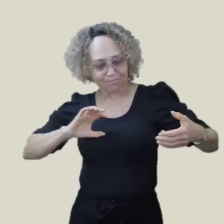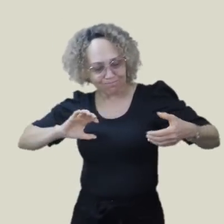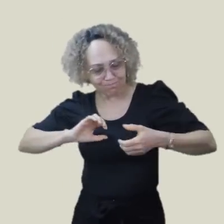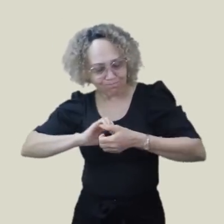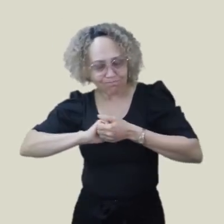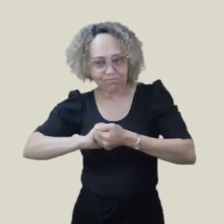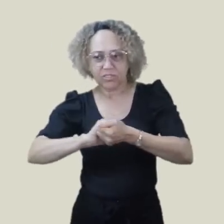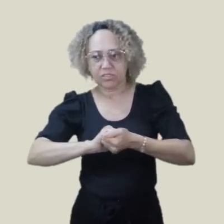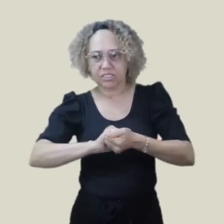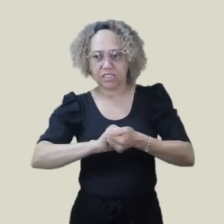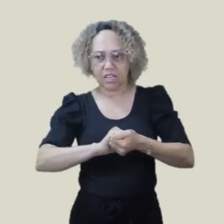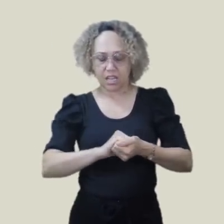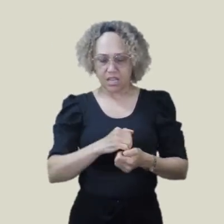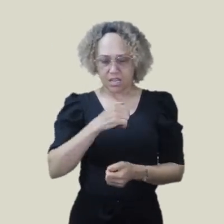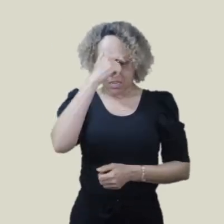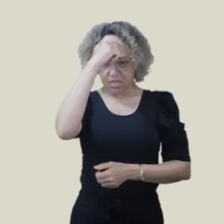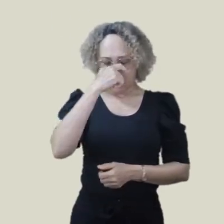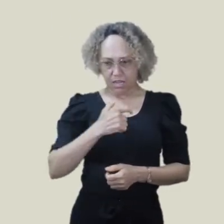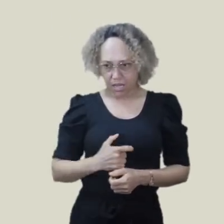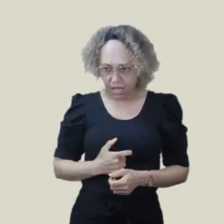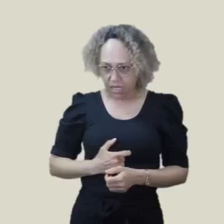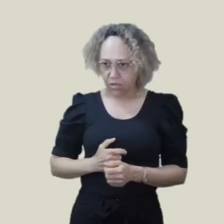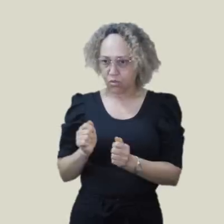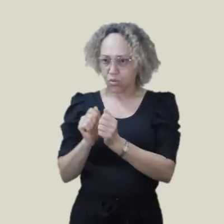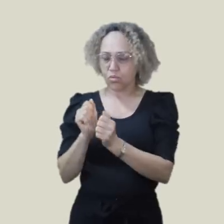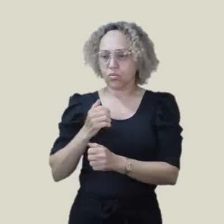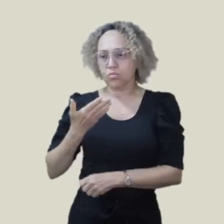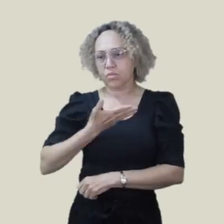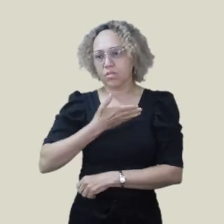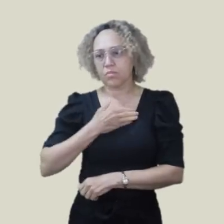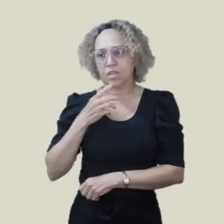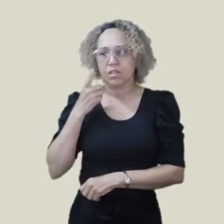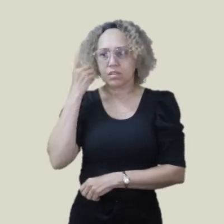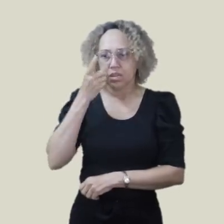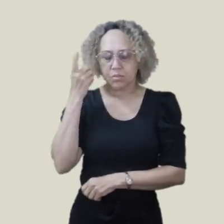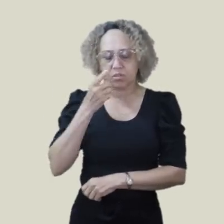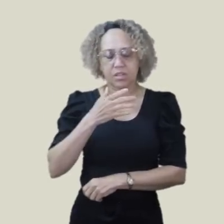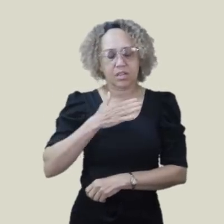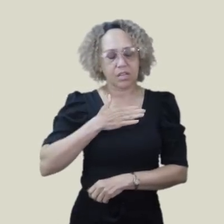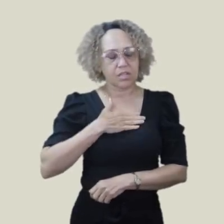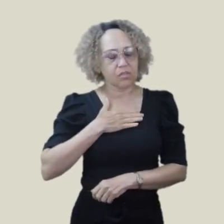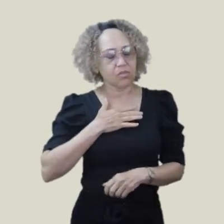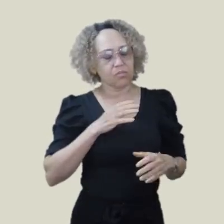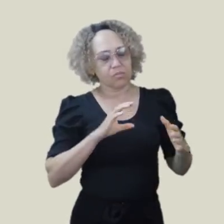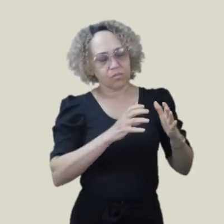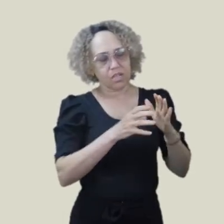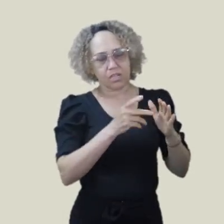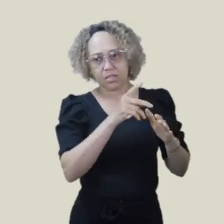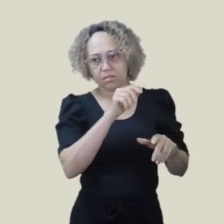E eu e meus colegas deputados e deputadas e o meu Partido dos Trabalhadores